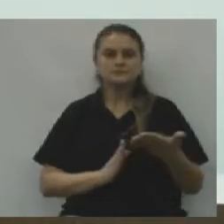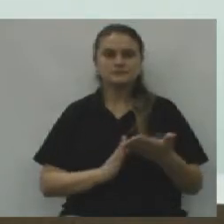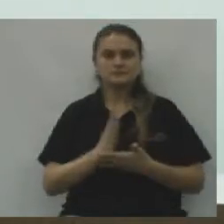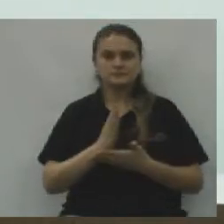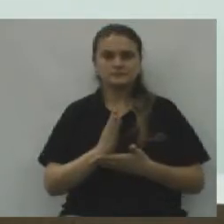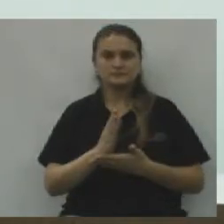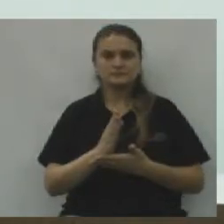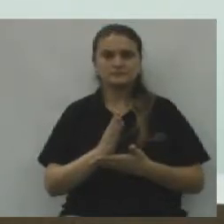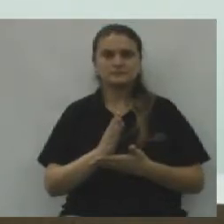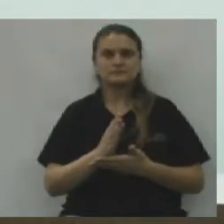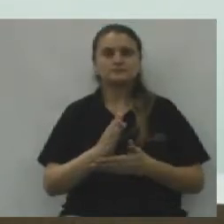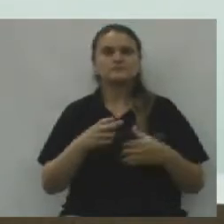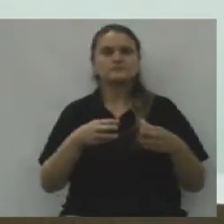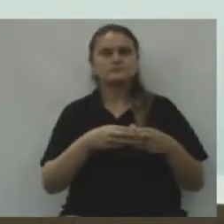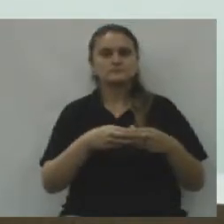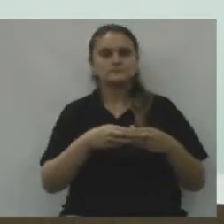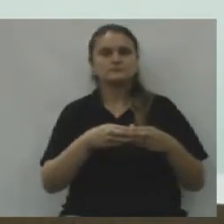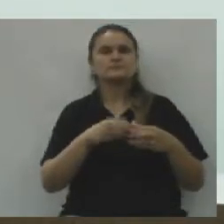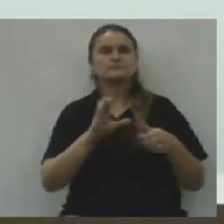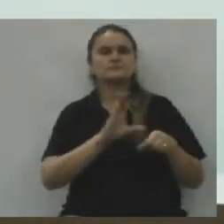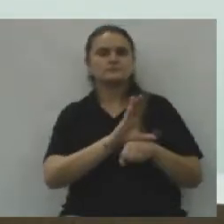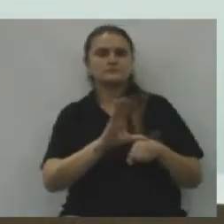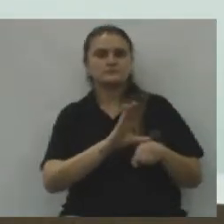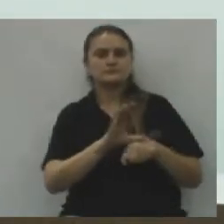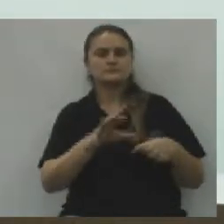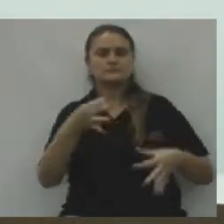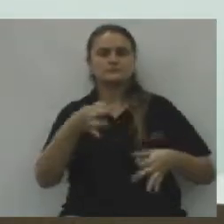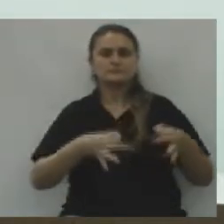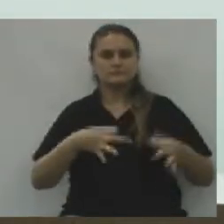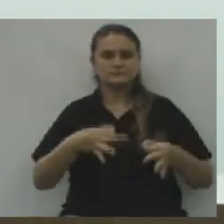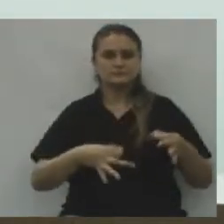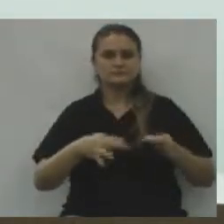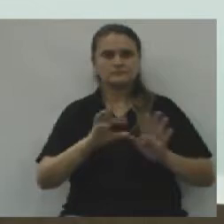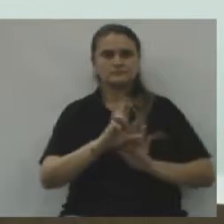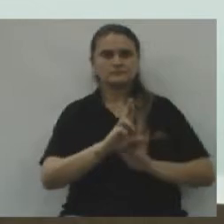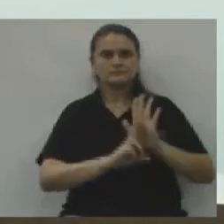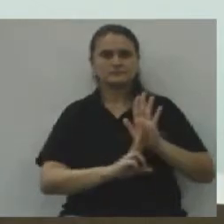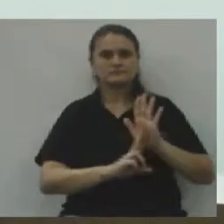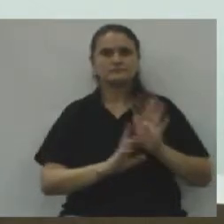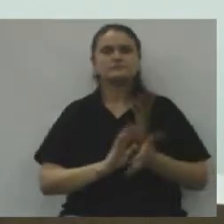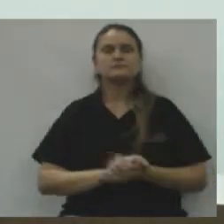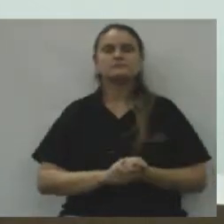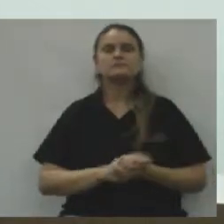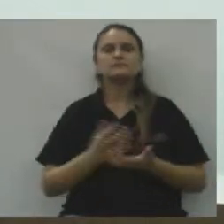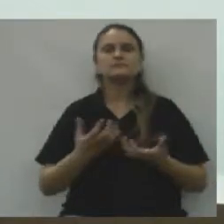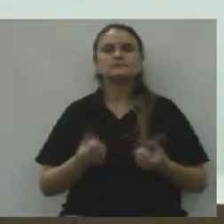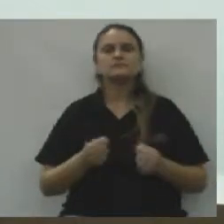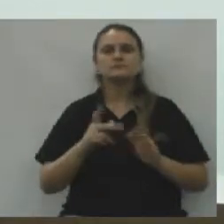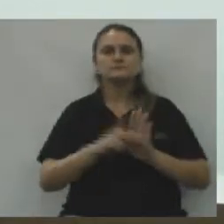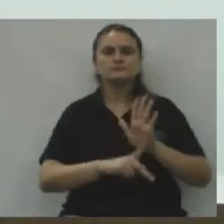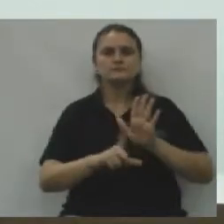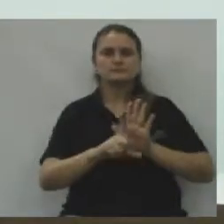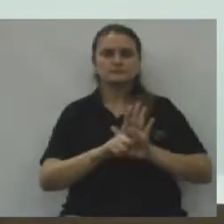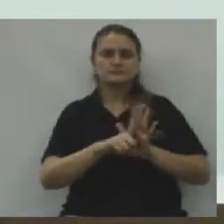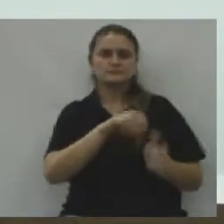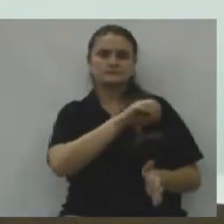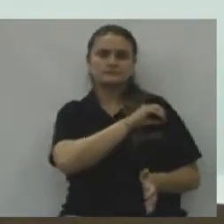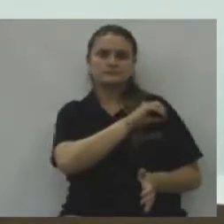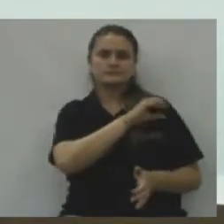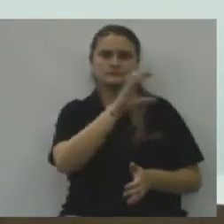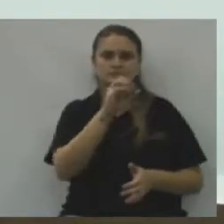Aprovado o parecer fundamentado da Comissão de Constituição, Justiça e Redação Final. Favorável ao projeto de lei ordinário